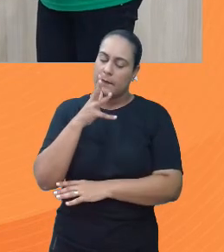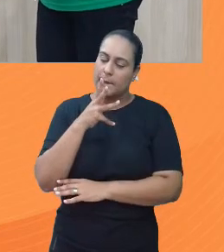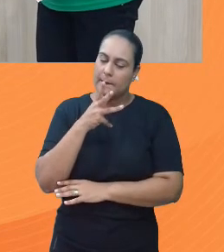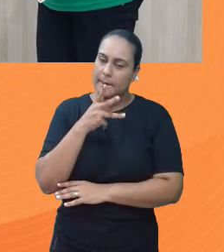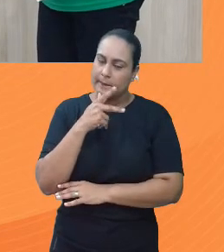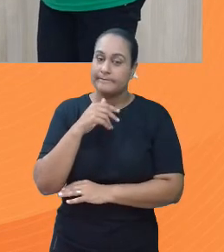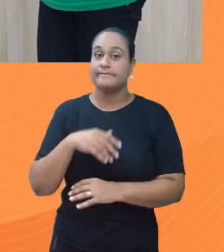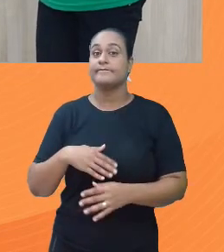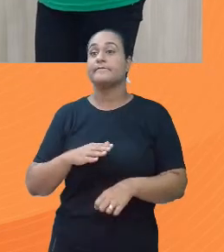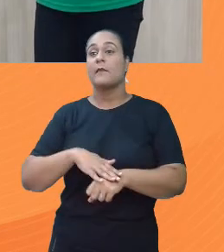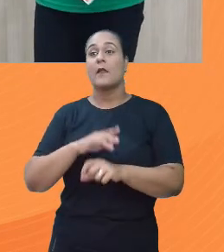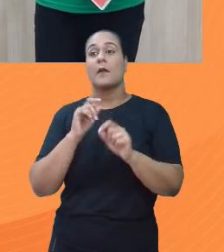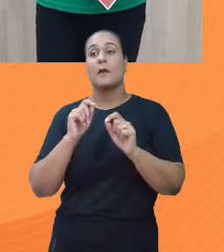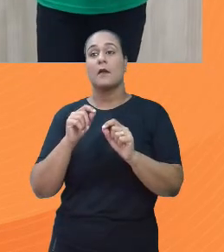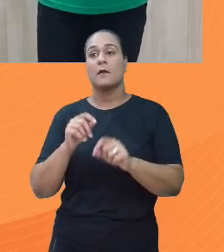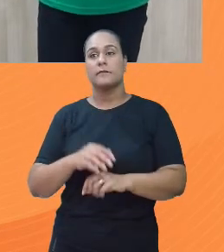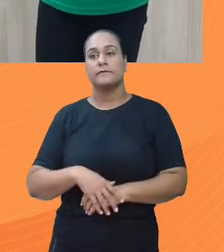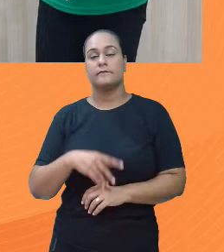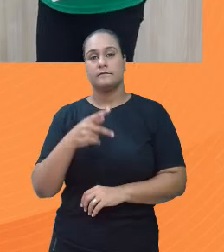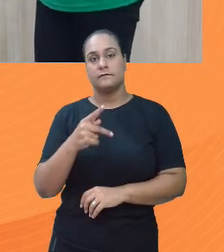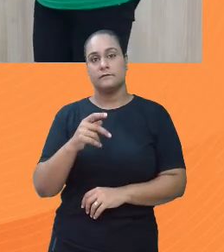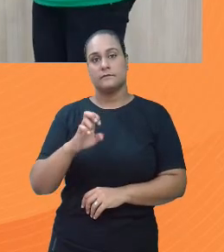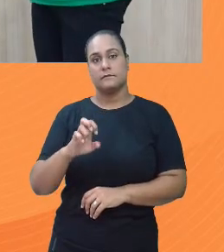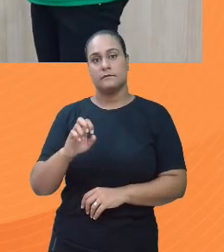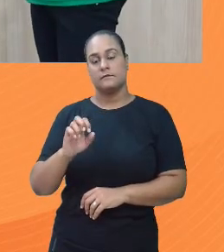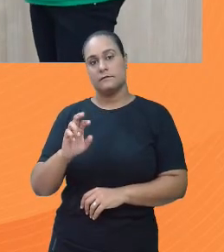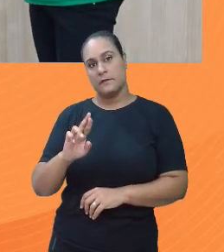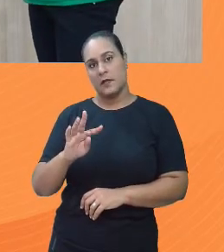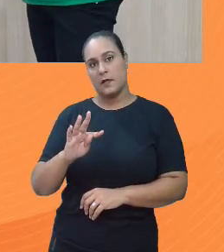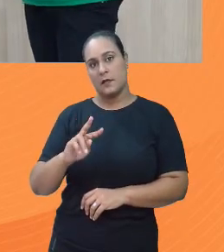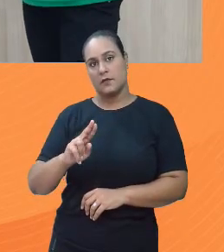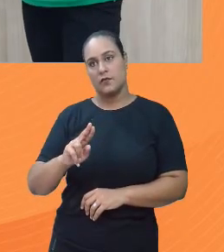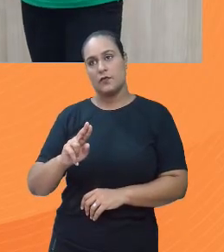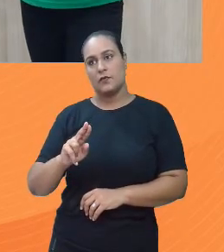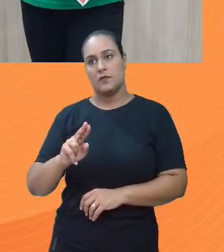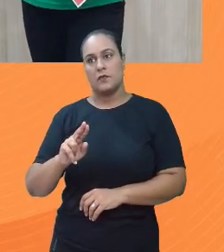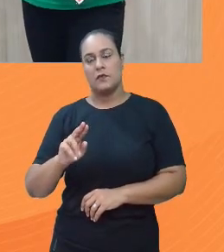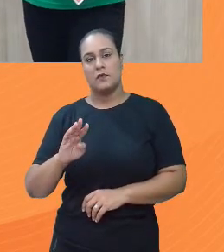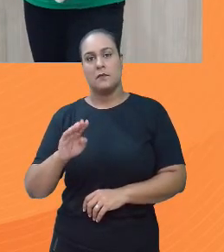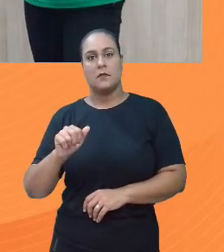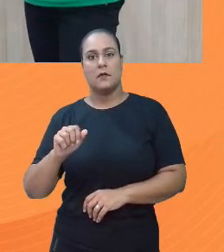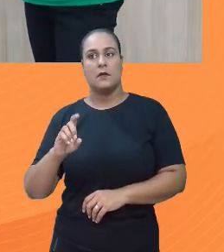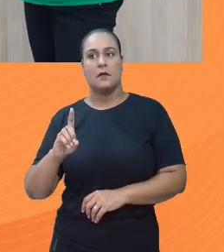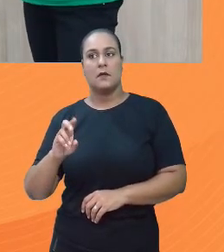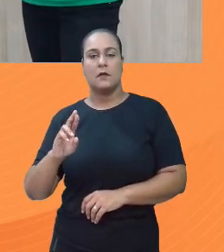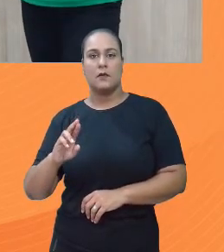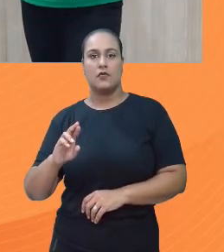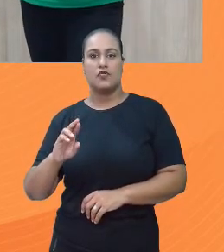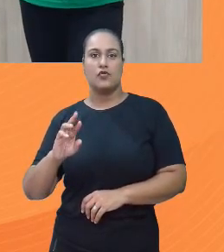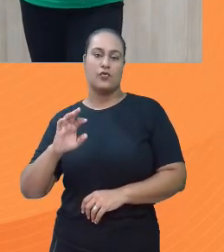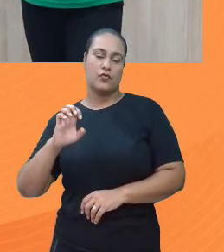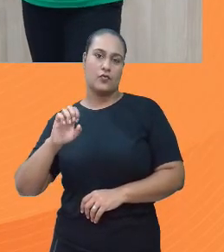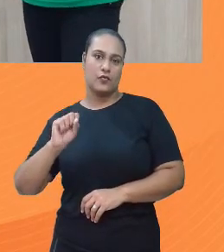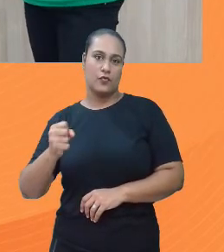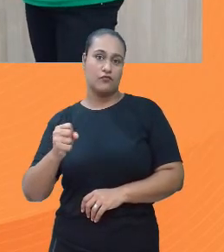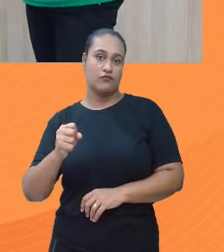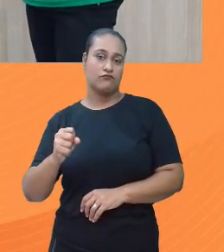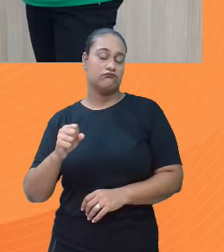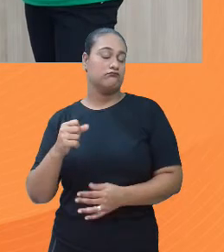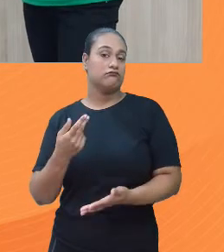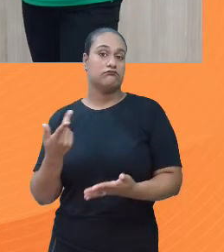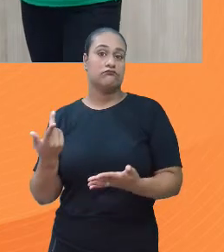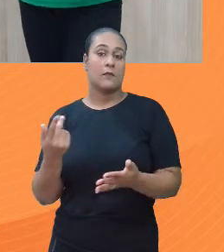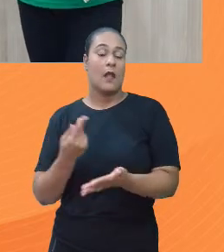temos mais? Nós temos agora as drogas classificadas como perturbadores, ou seja, perturbadoras. O que é que elas